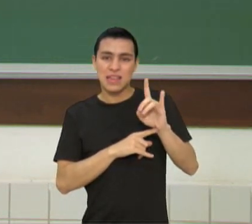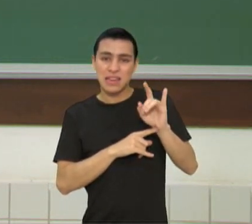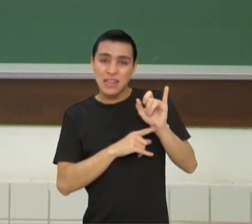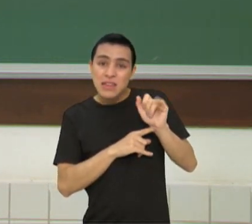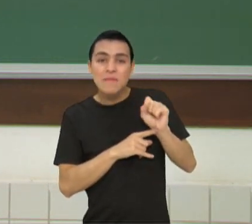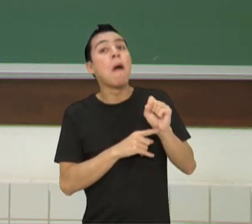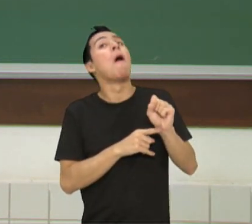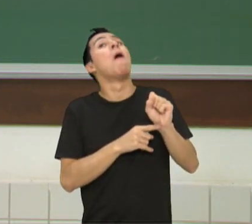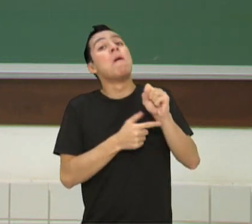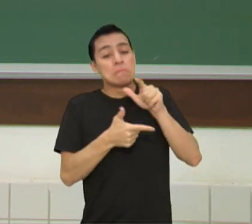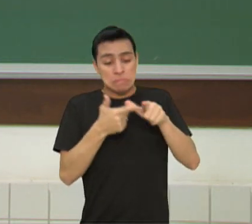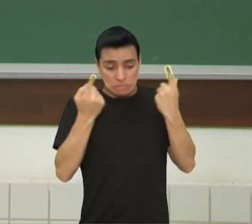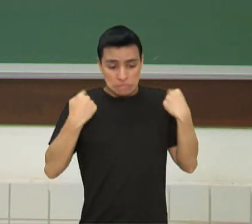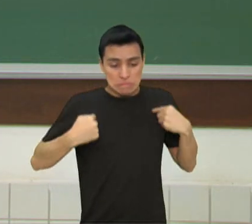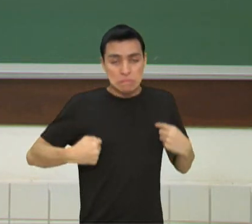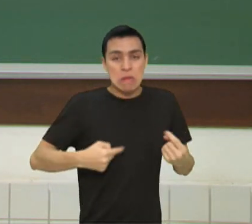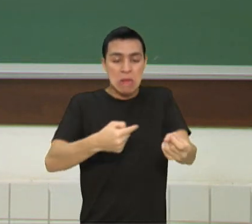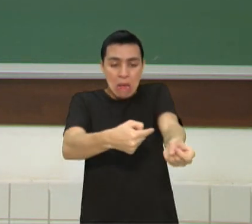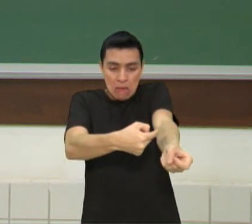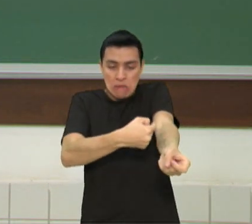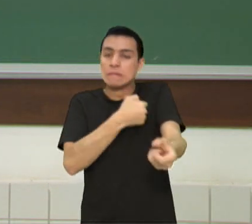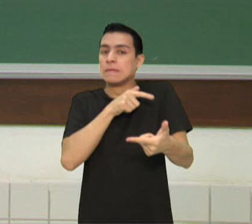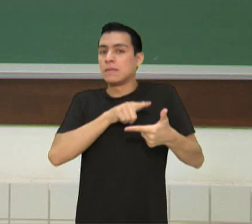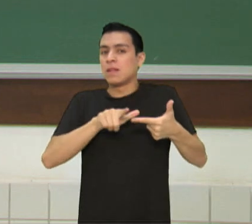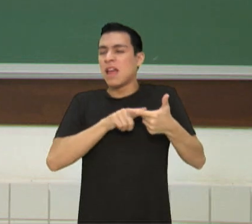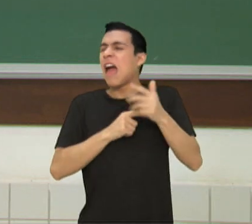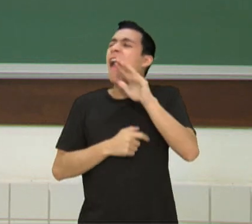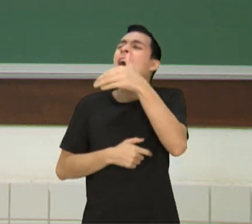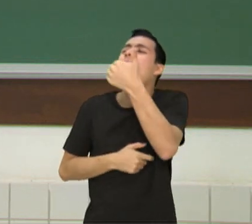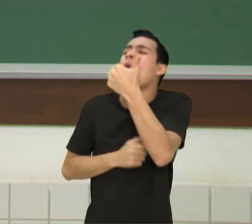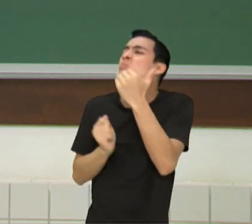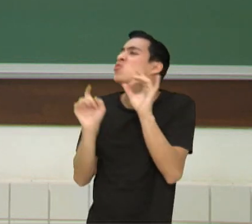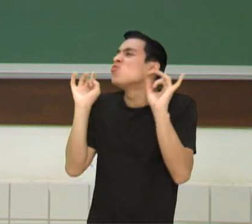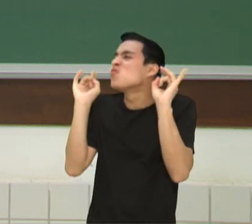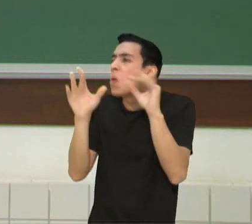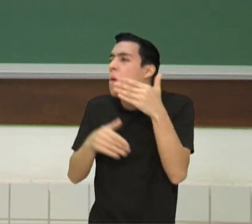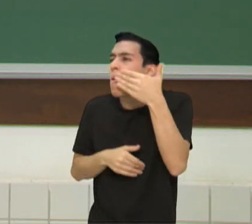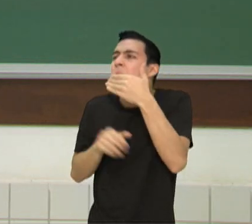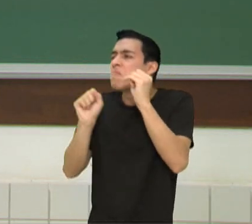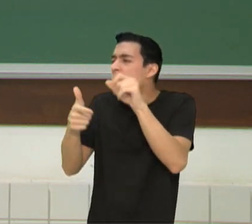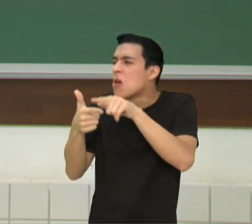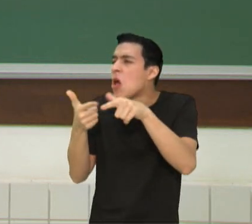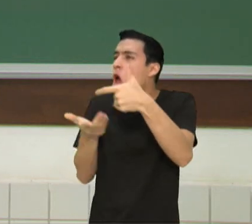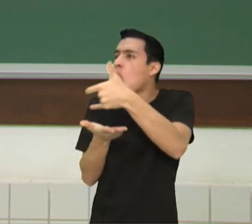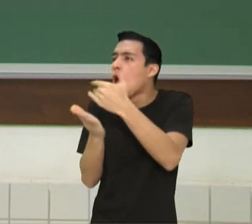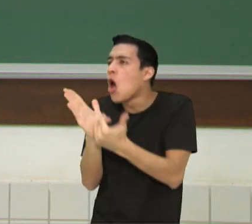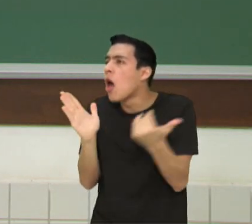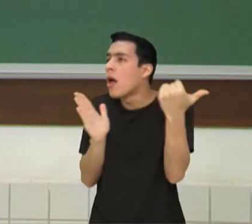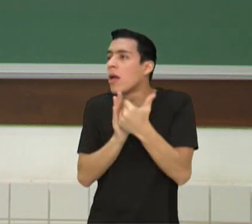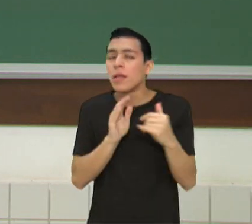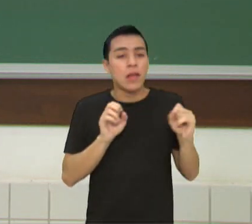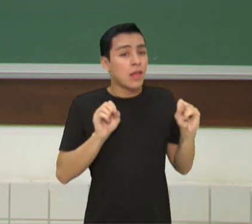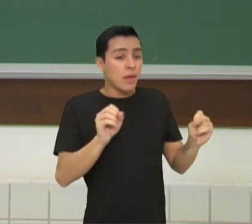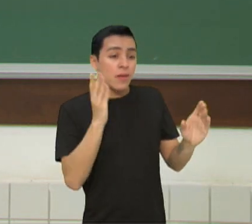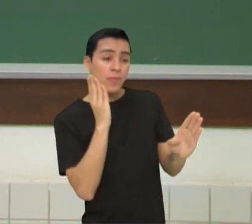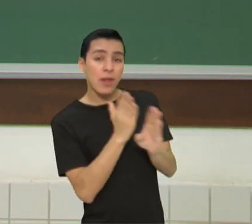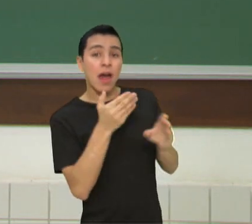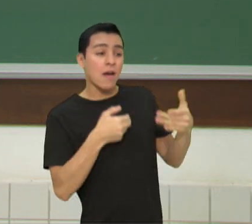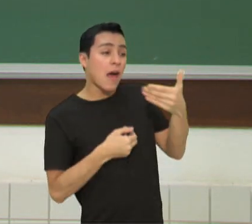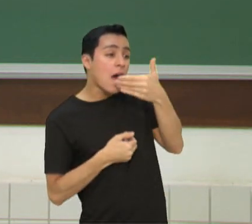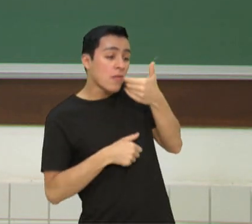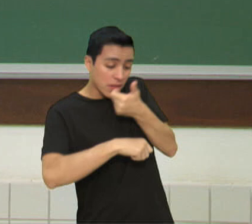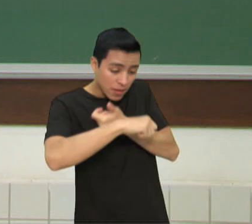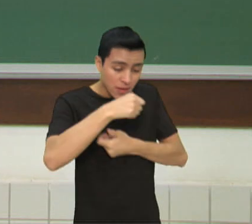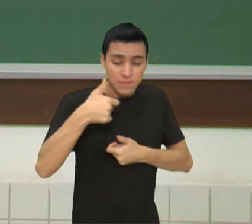circulação. Nossa, alguém que só come açúcar pode ter problema de excessos de gorduras? Pode, por esse caminho de transformação.